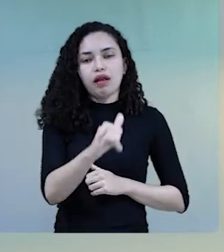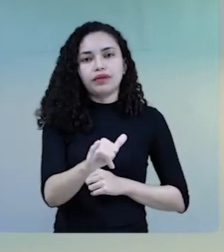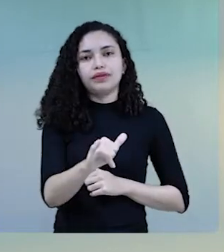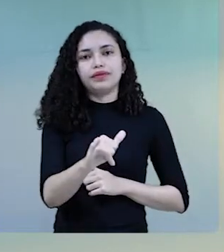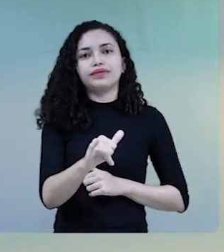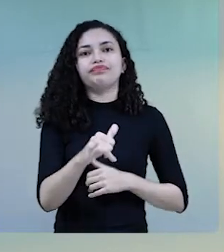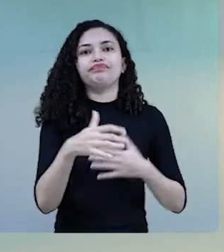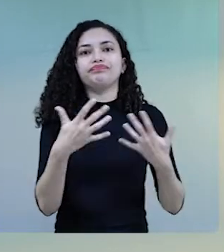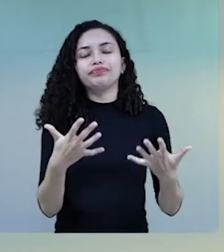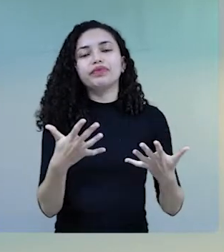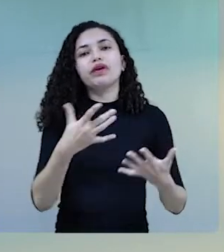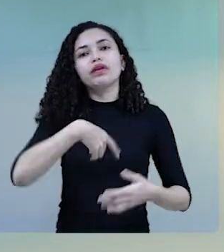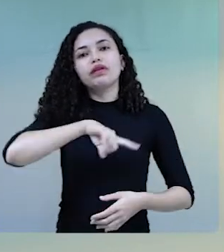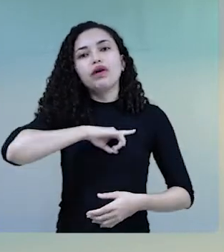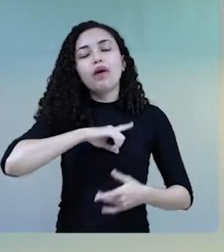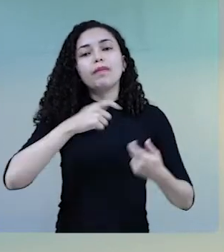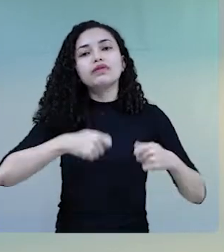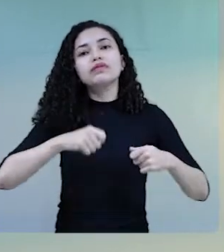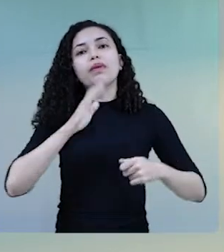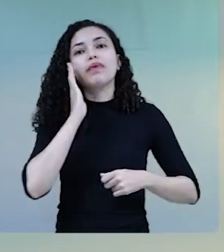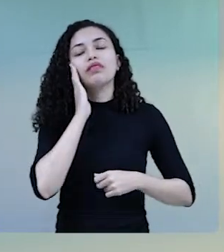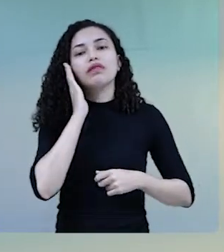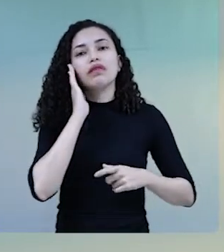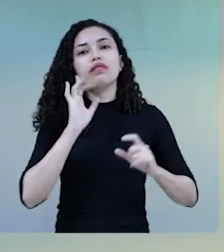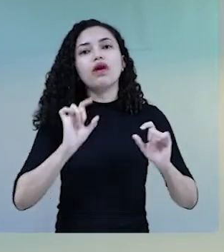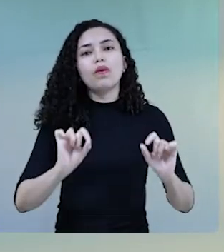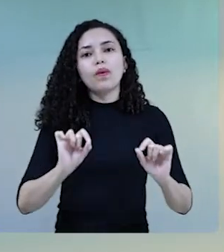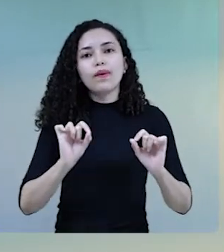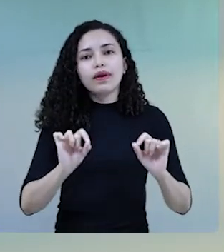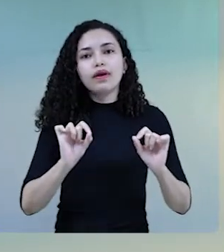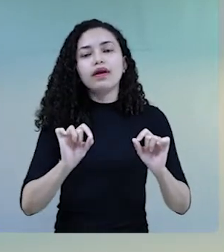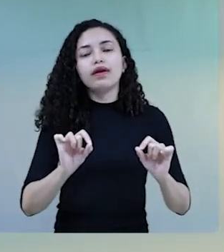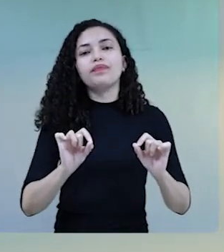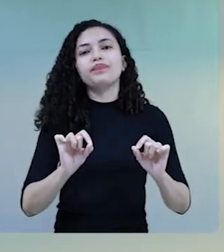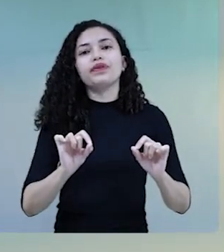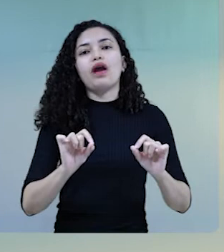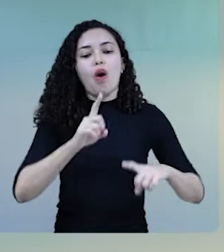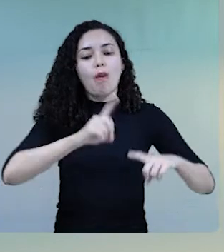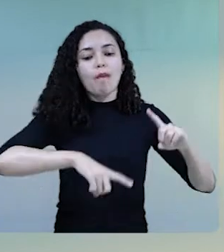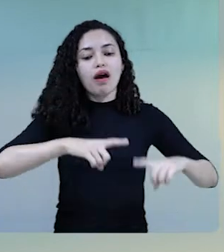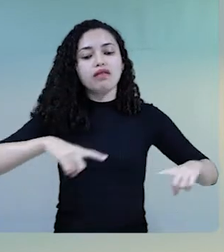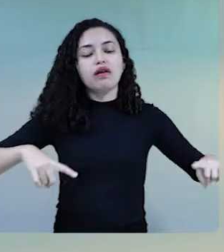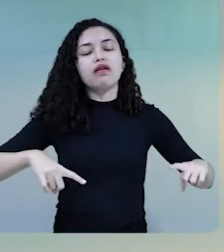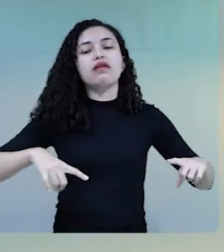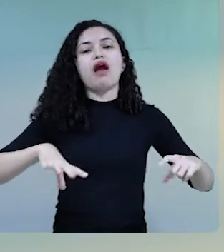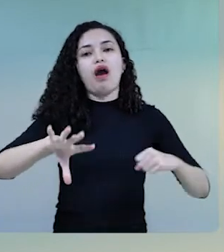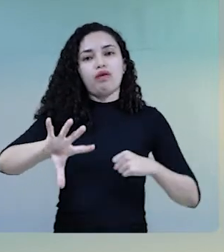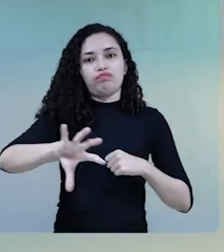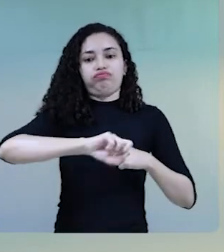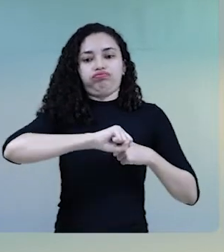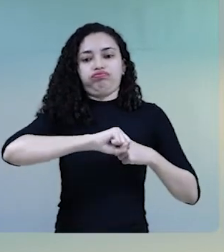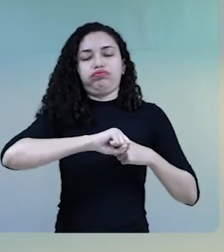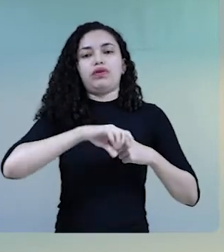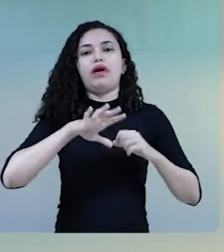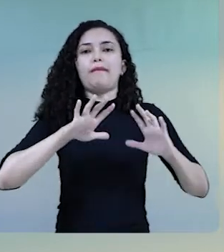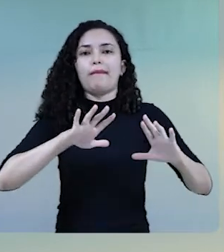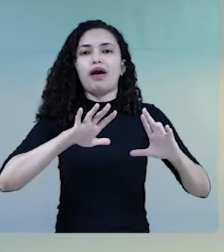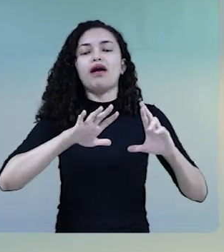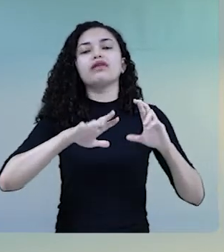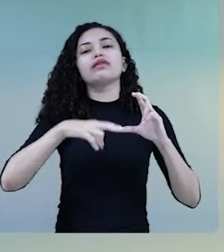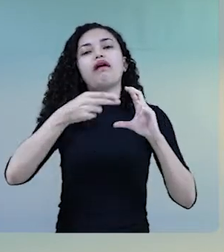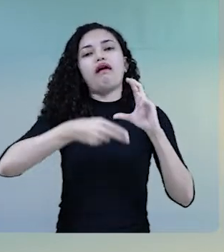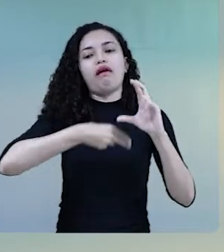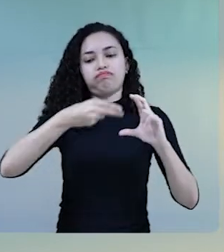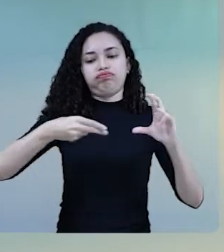precisa entender justamente isso, que mesmo que o material seja condutor, ele tem uma resistência e essa resistência pode ser